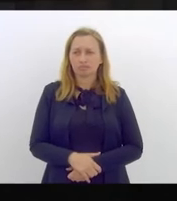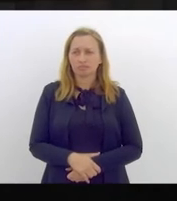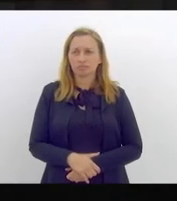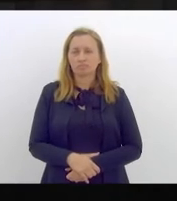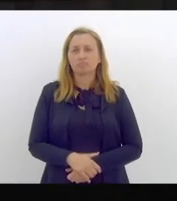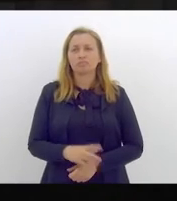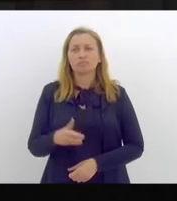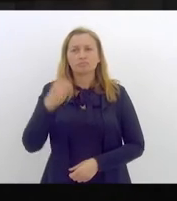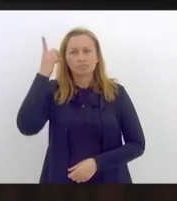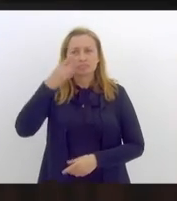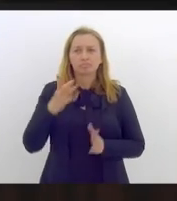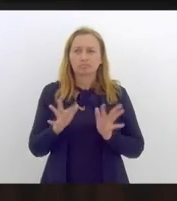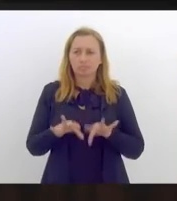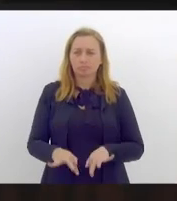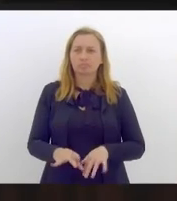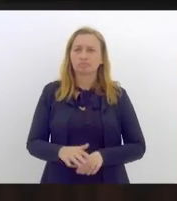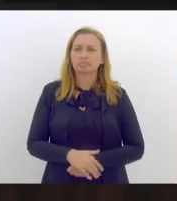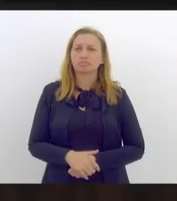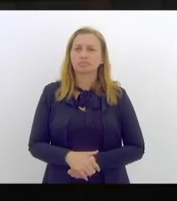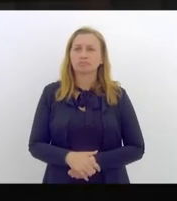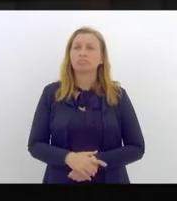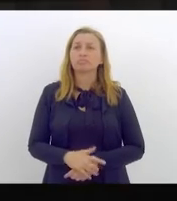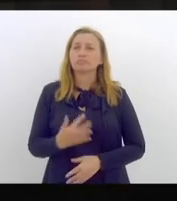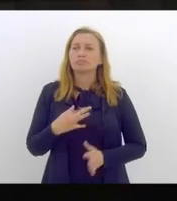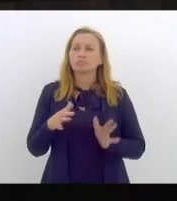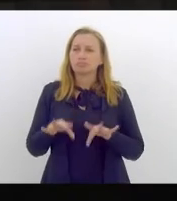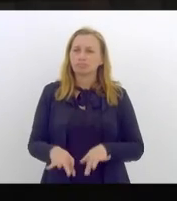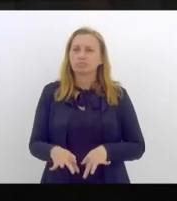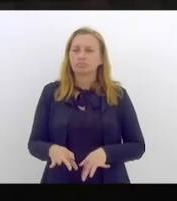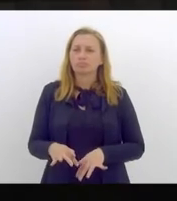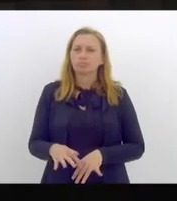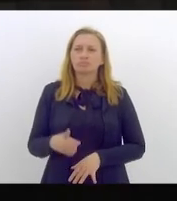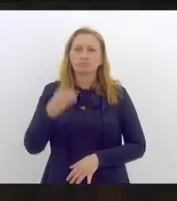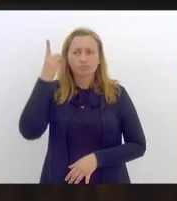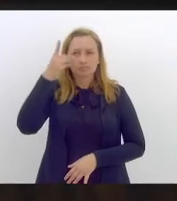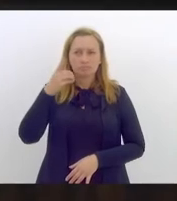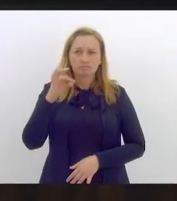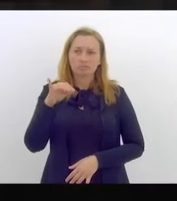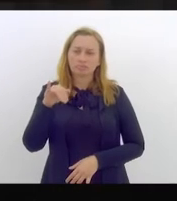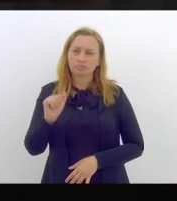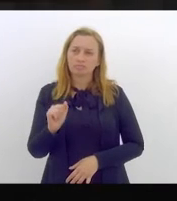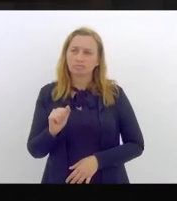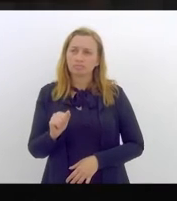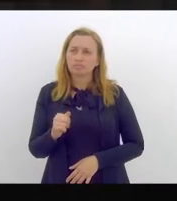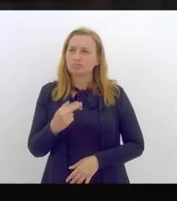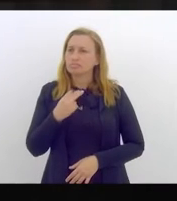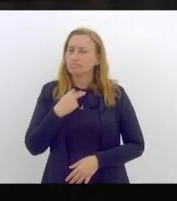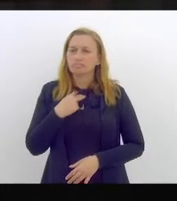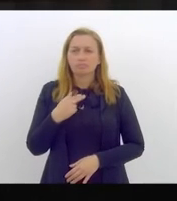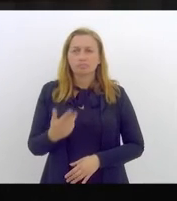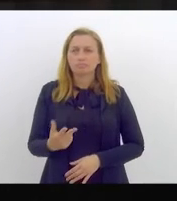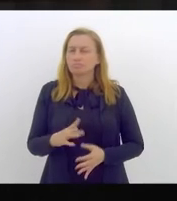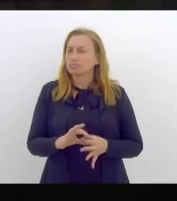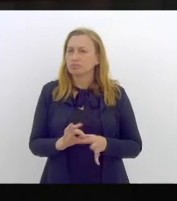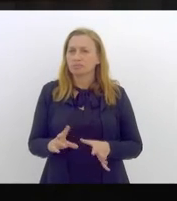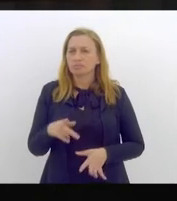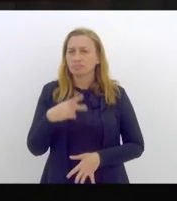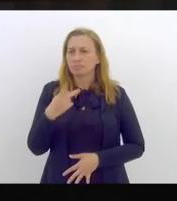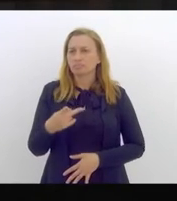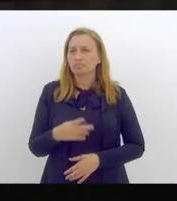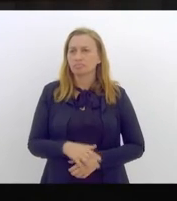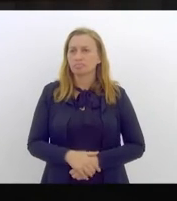Deputado, para concluir, para que a deputada... Eu vou concluir. Dânia Monteiro possa falar. Mas eu não posso, de forma alguma, deixar